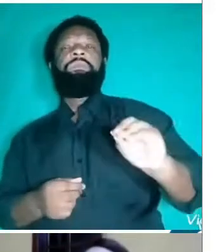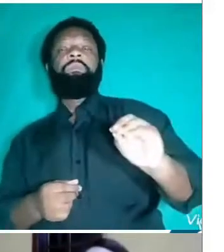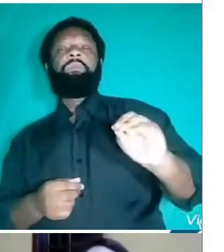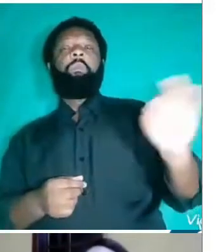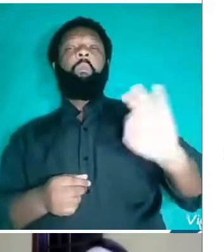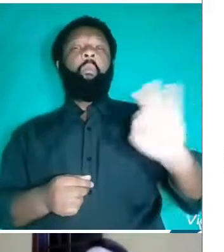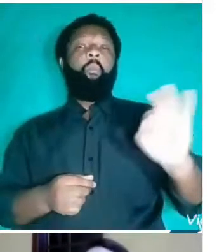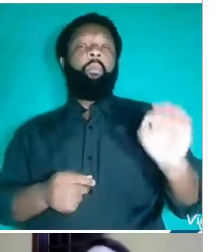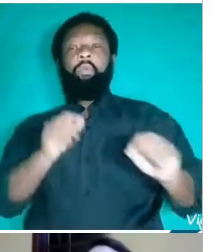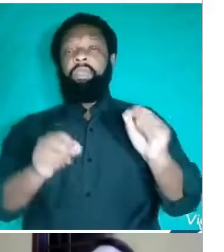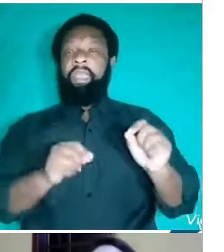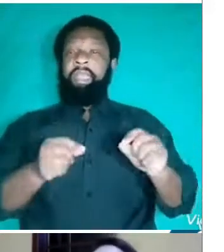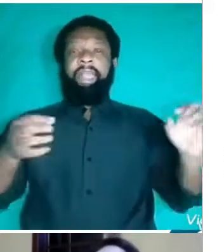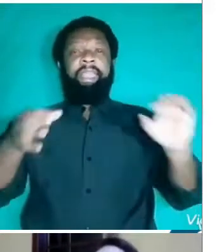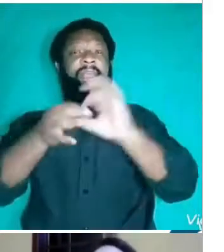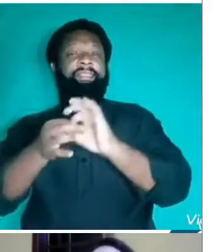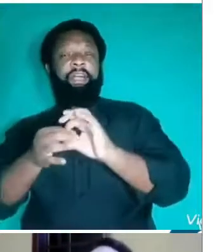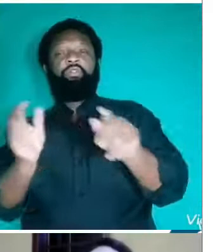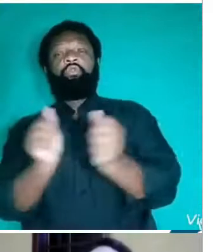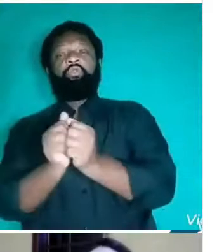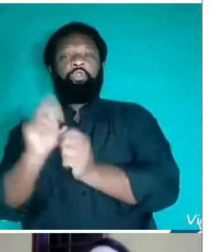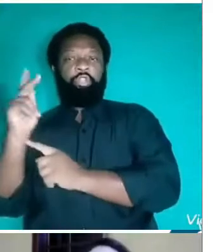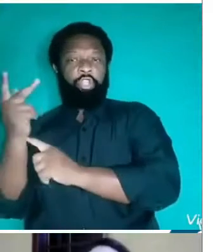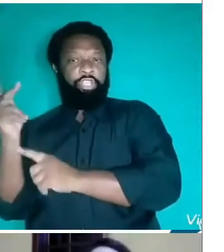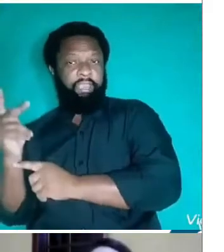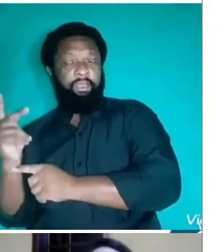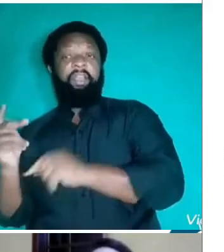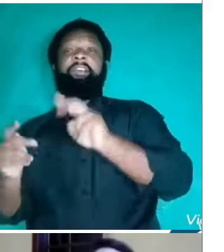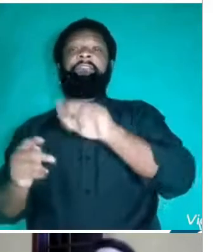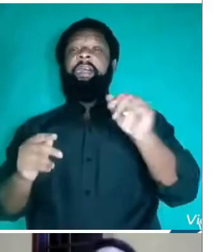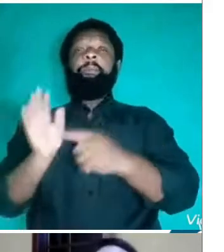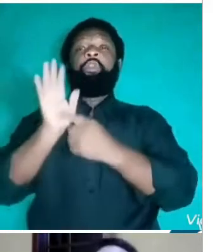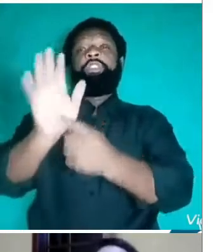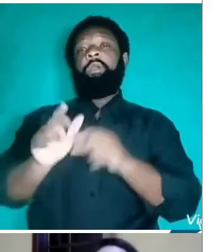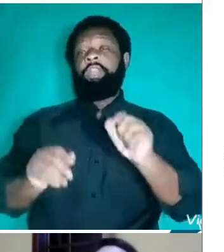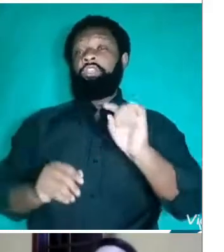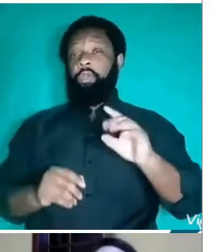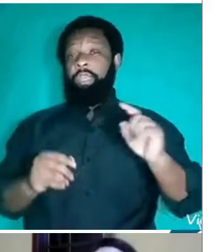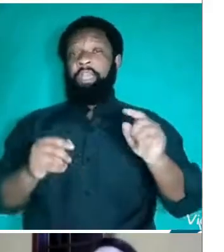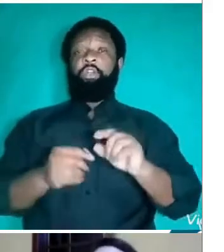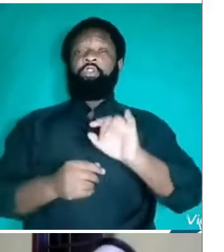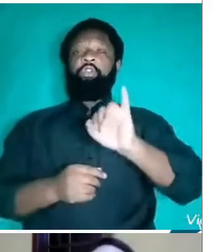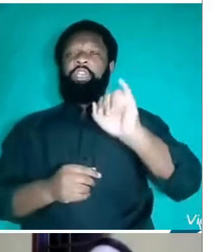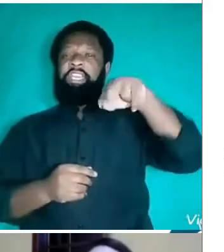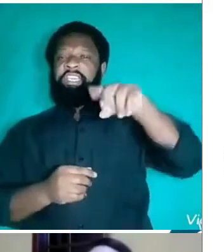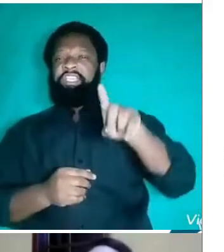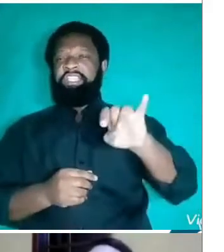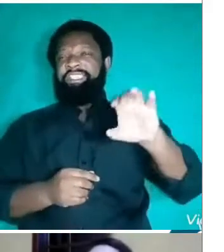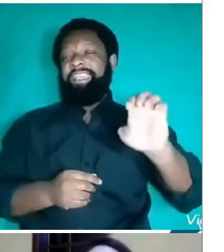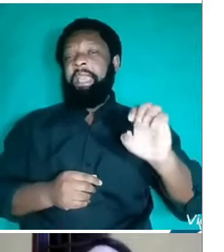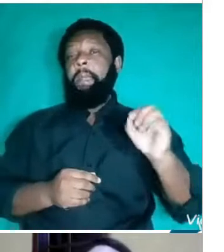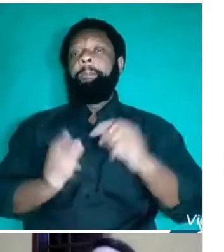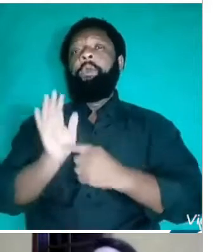colocando, né, ela não vai mostrar as ligações com hidrogênio. No caso, ela vai mostrar apenas os índices,